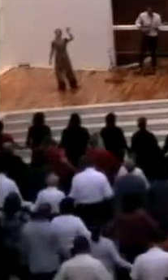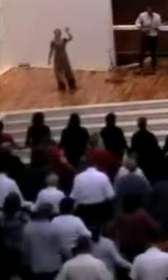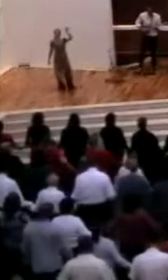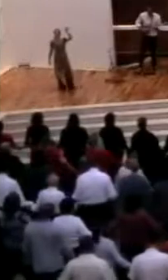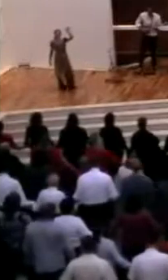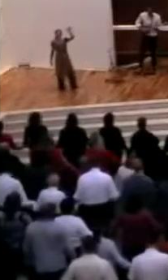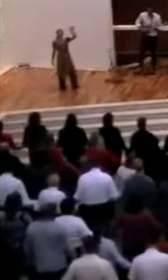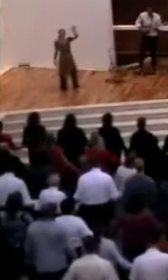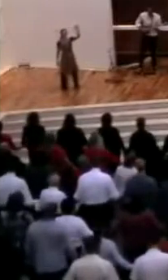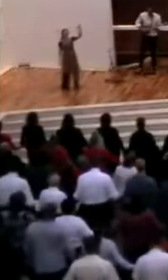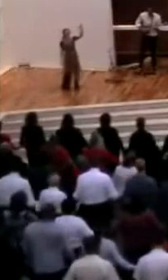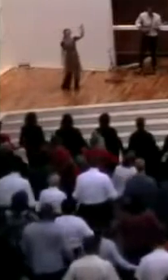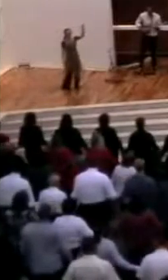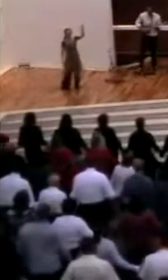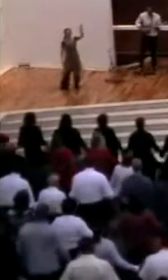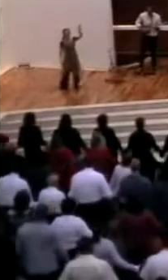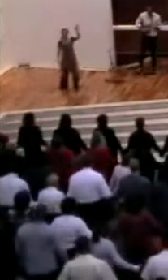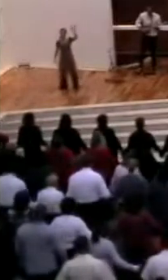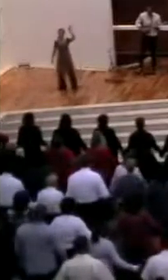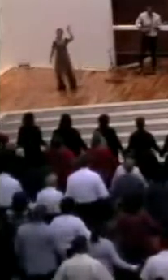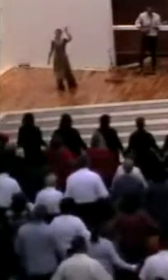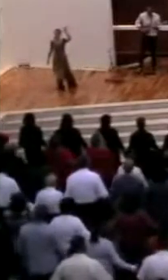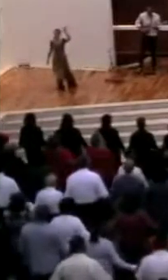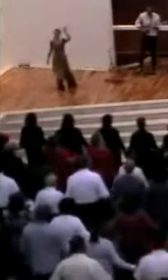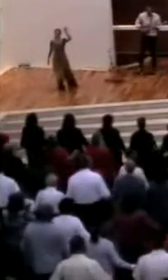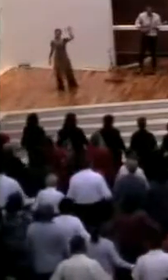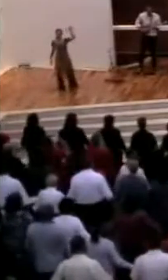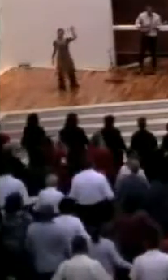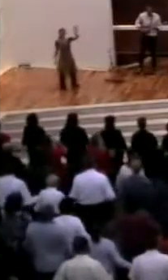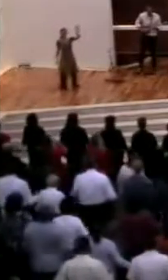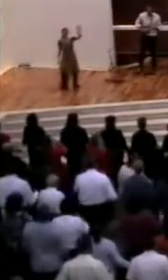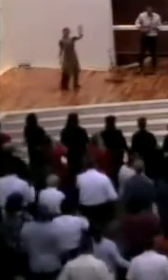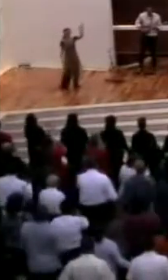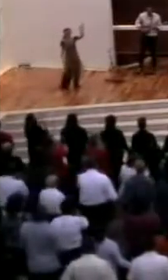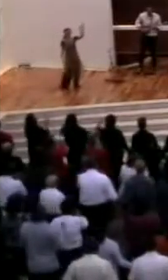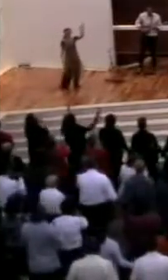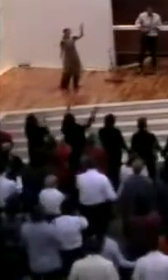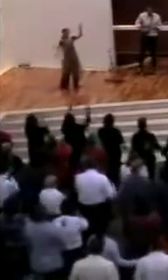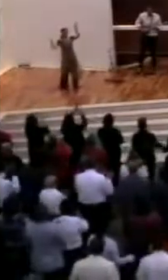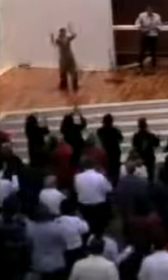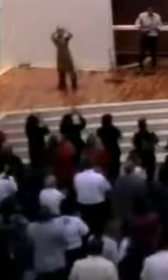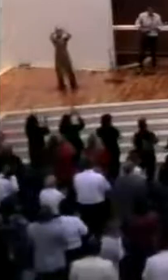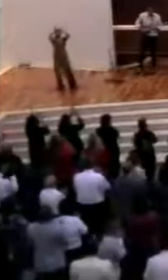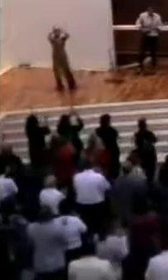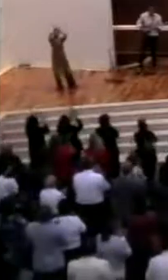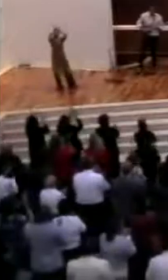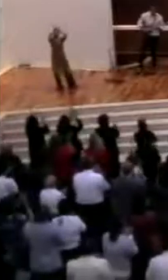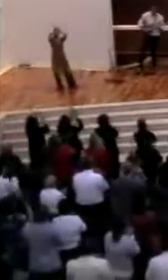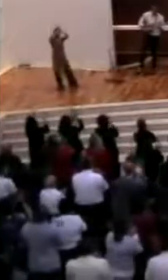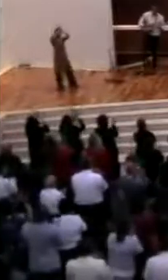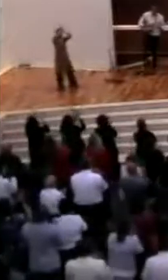louvor. Amém. E amém. Glória a Deus. Glória a Deus.